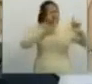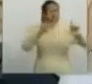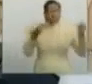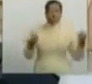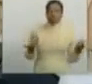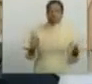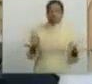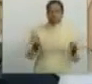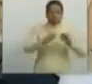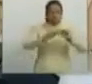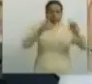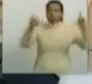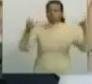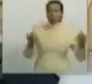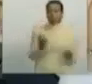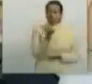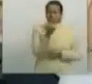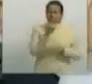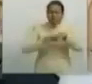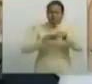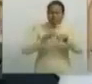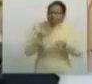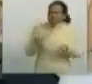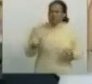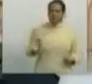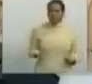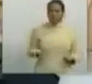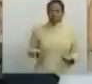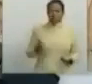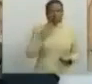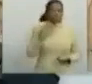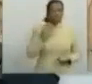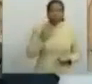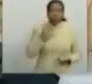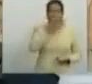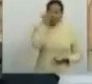E as pessoas não estão nem aí para isso.